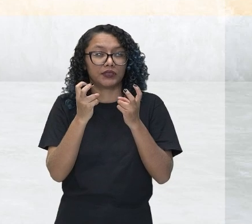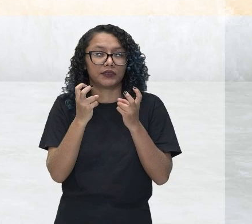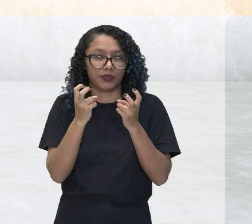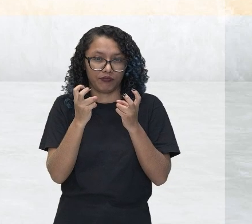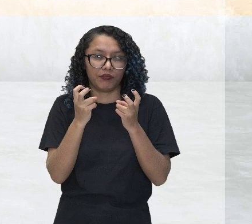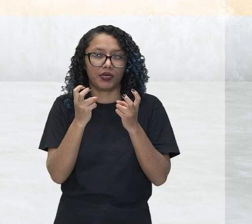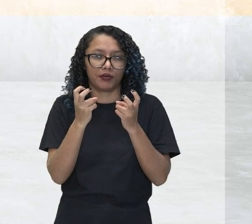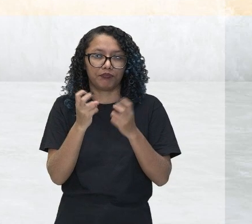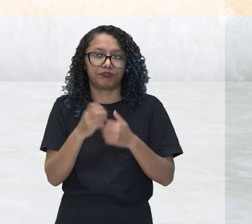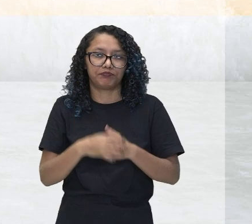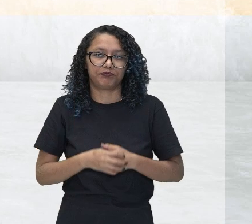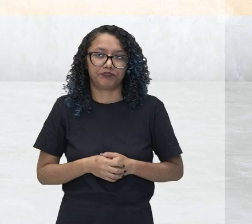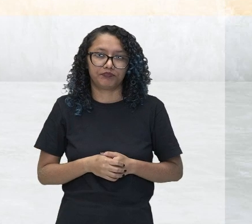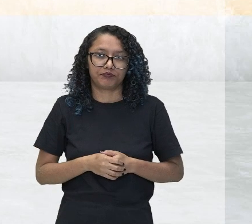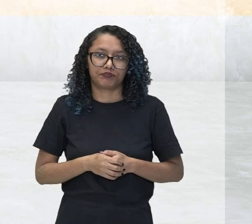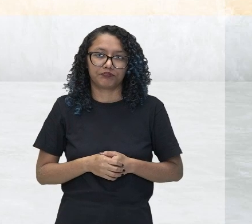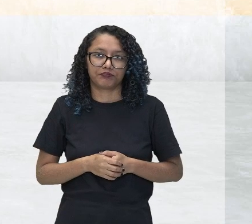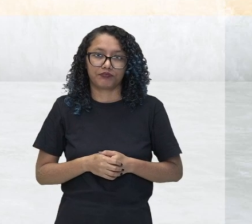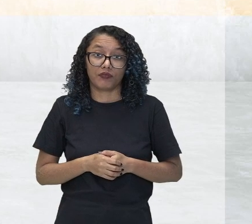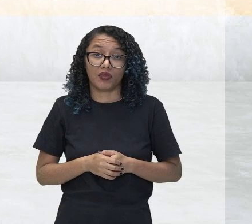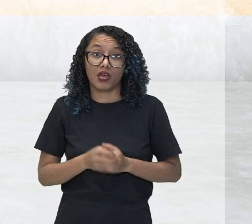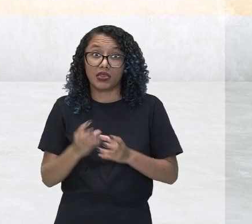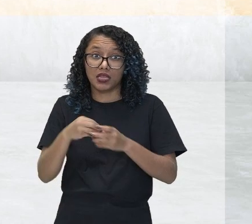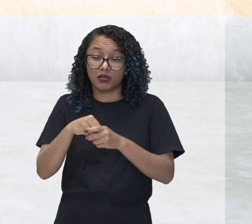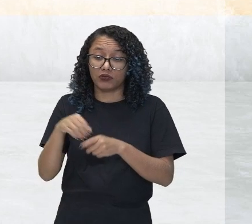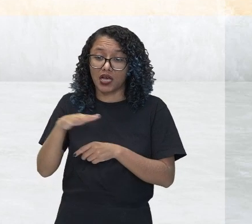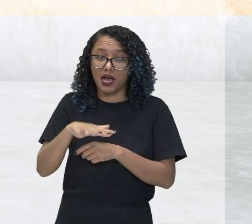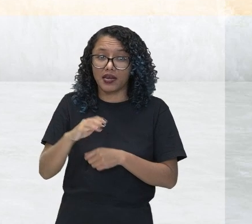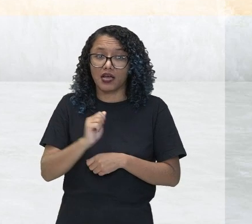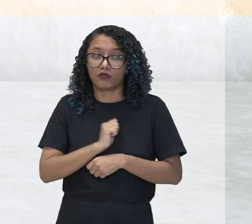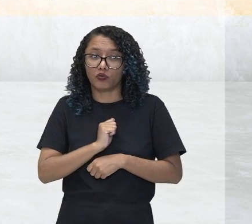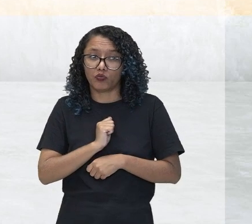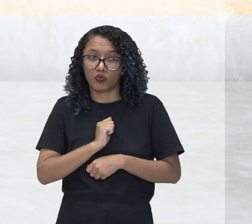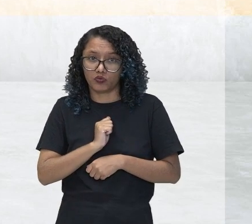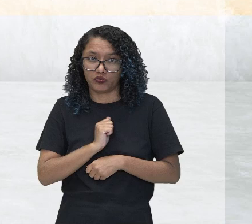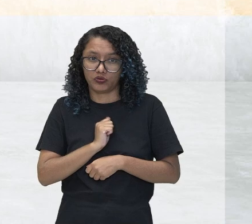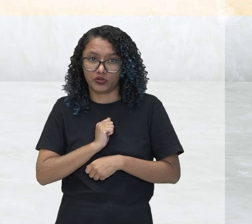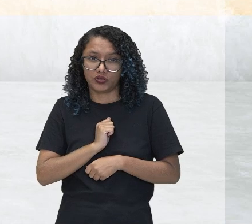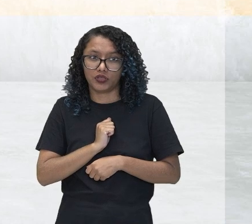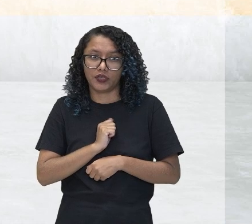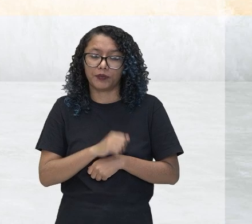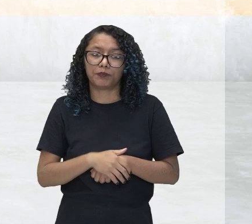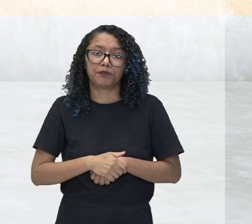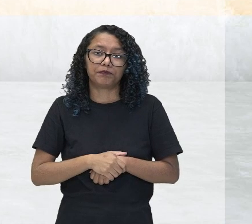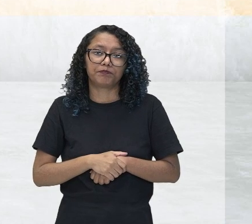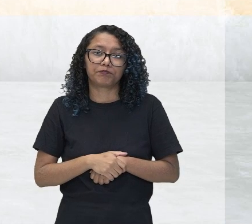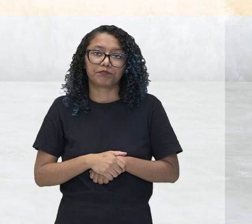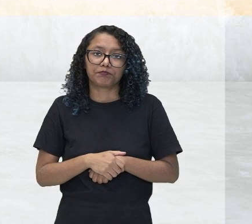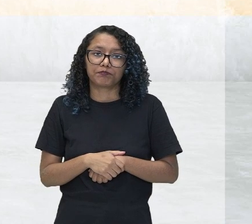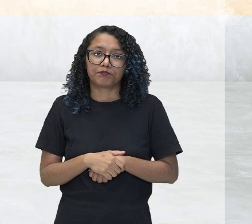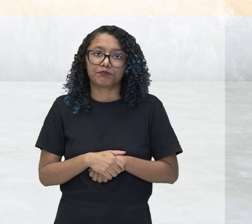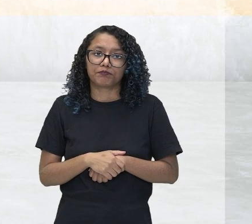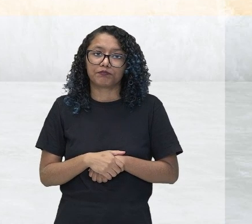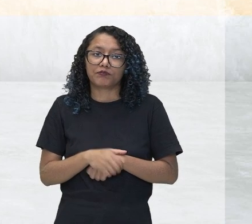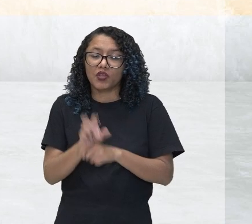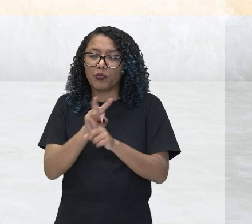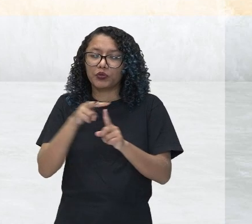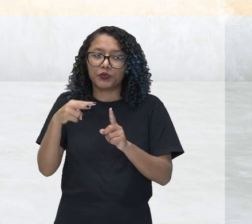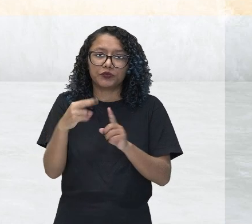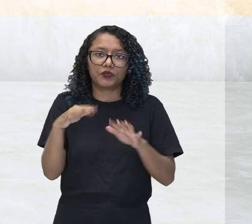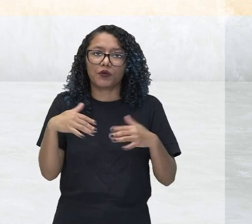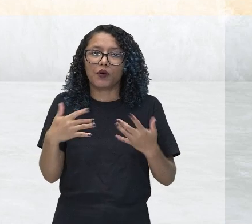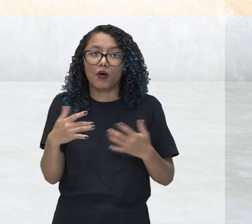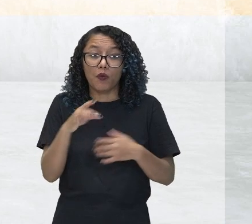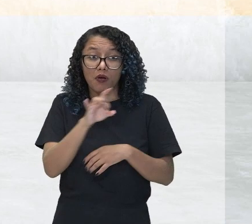nós falamos de cultura, do ponto de vista antropológico mesmo, né, do ser humano, todo ser humano ele é um